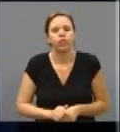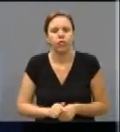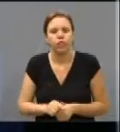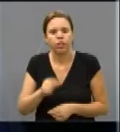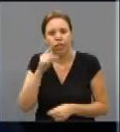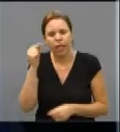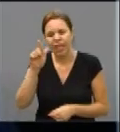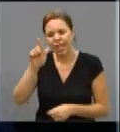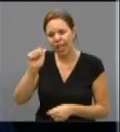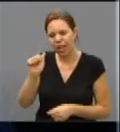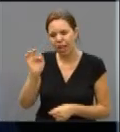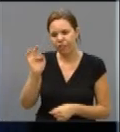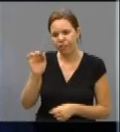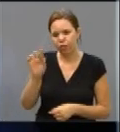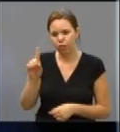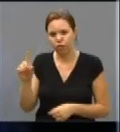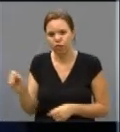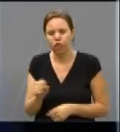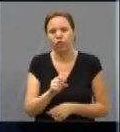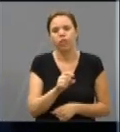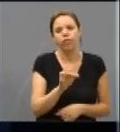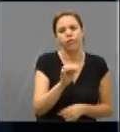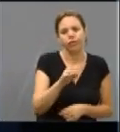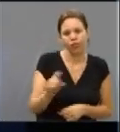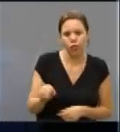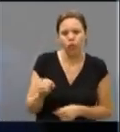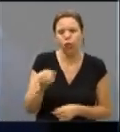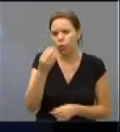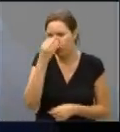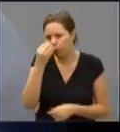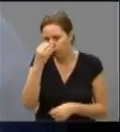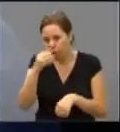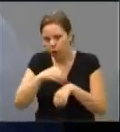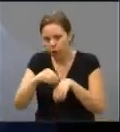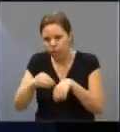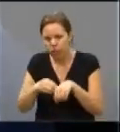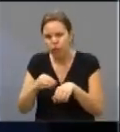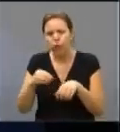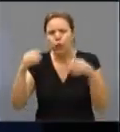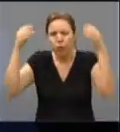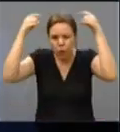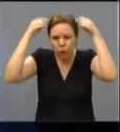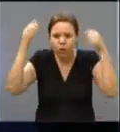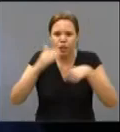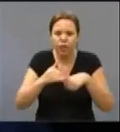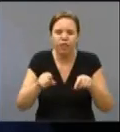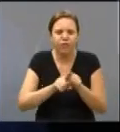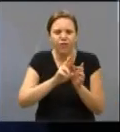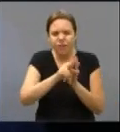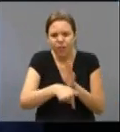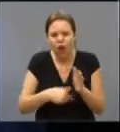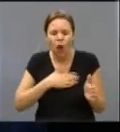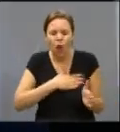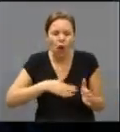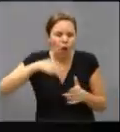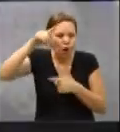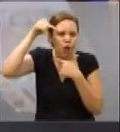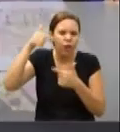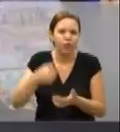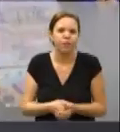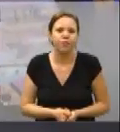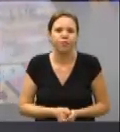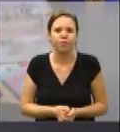e Fido Dido e Moranguinho e Ursinhos Carinhosos, entre outros. Eu gosto muito desses